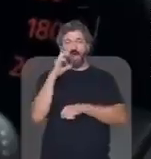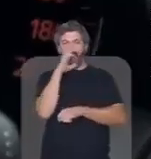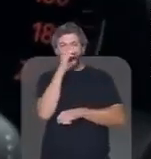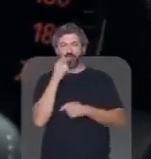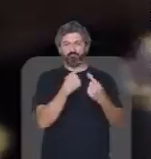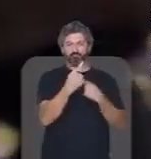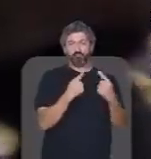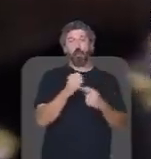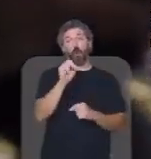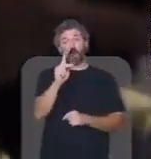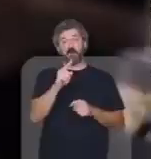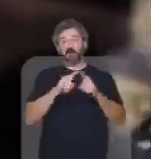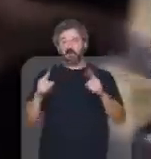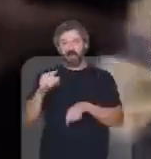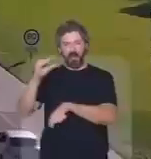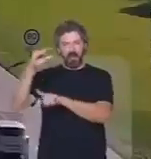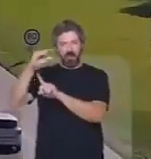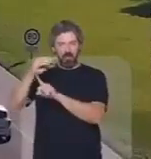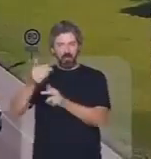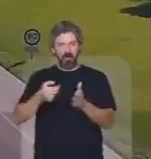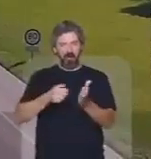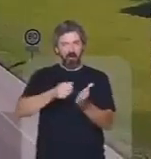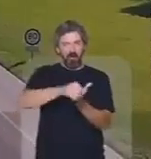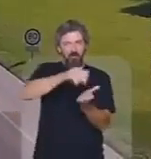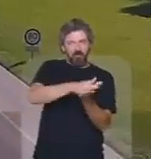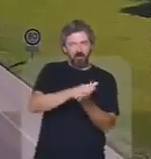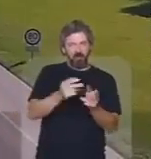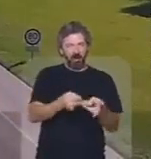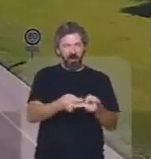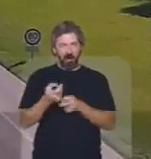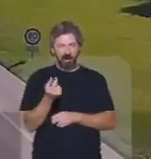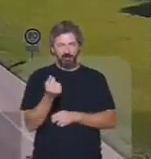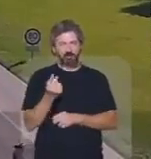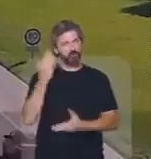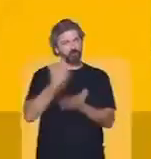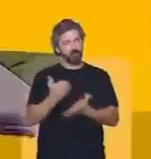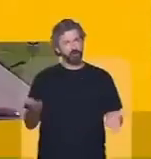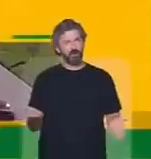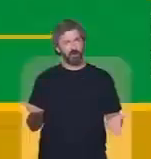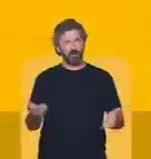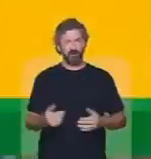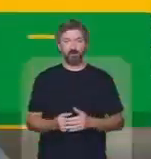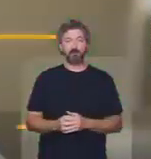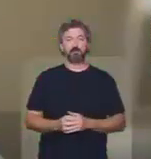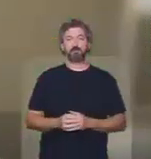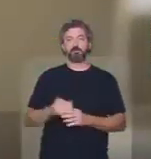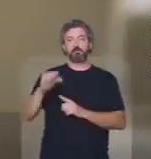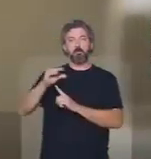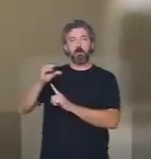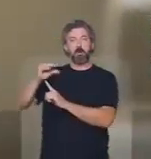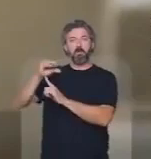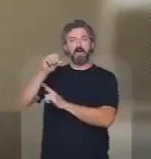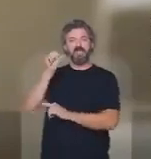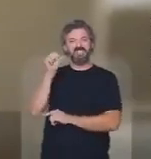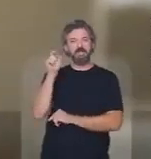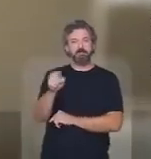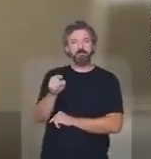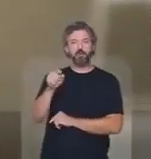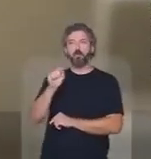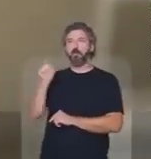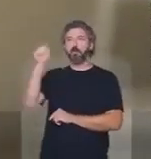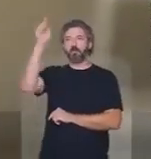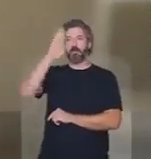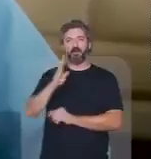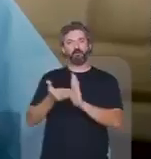sim, mas radar escondido para roubar o seu dinheiro, isso não. Cortamos mais de 6 mil